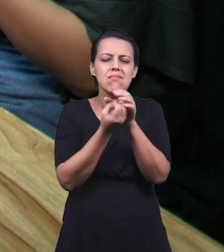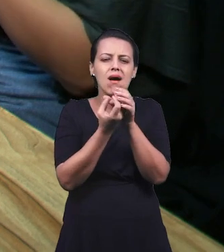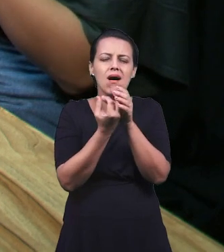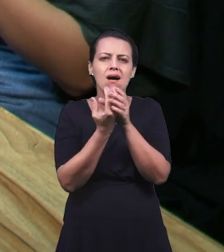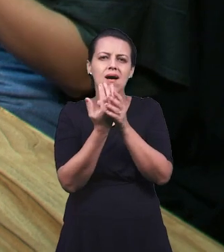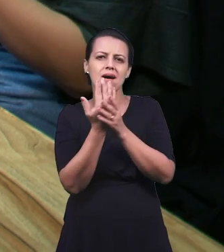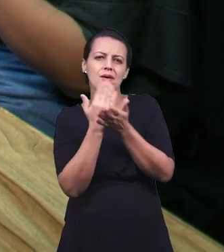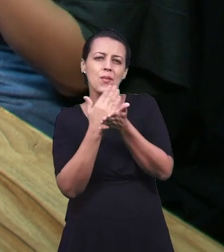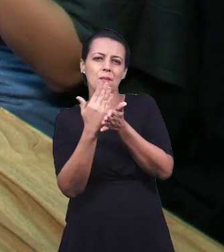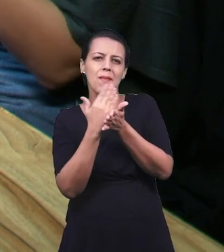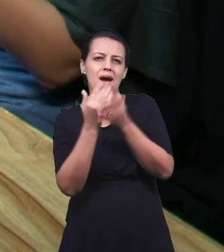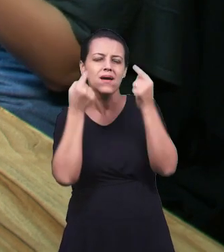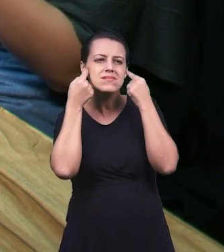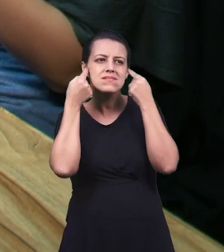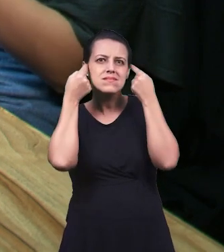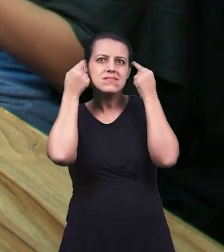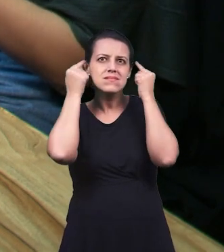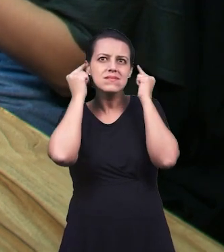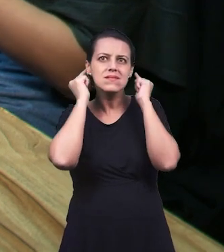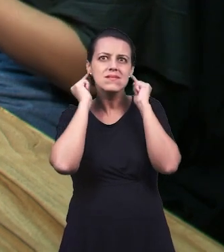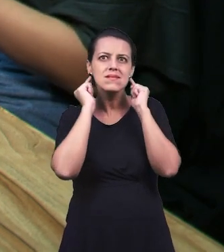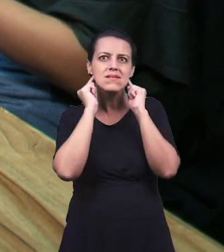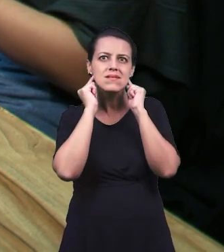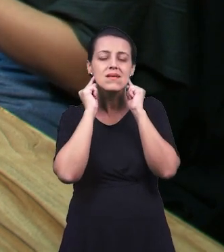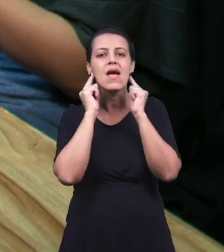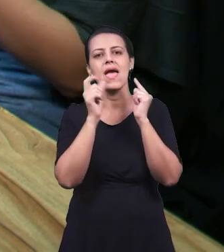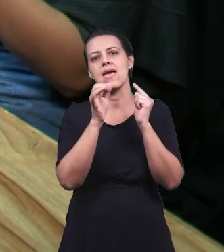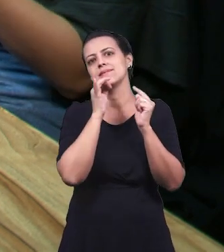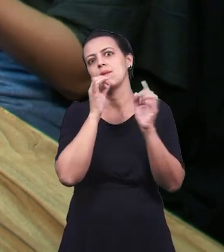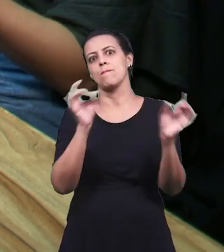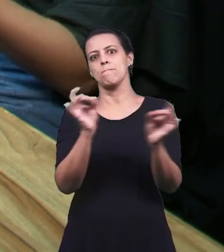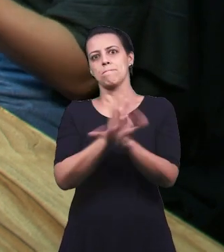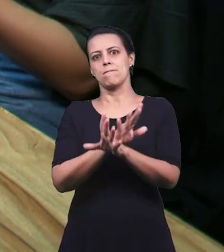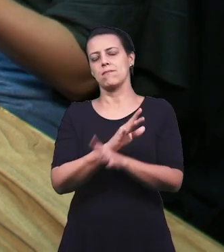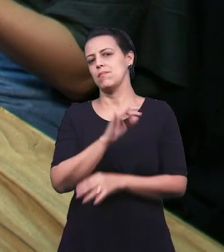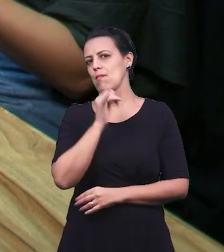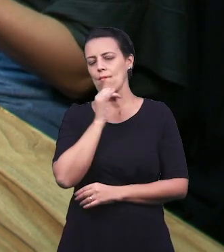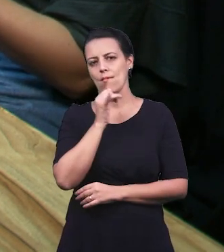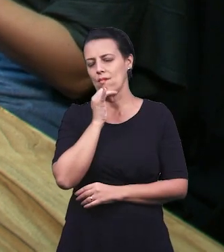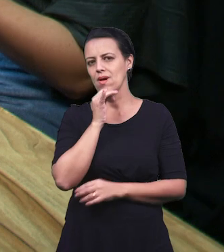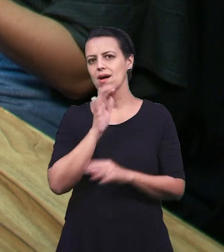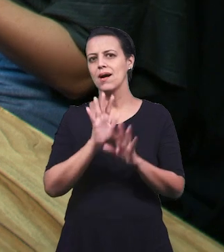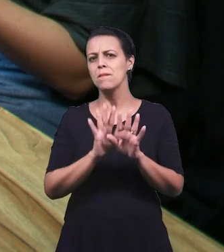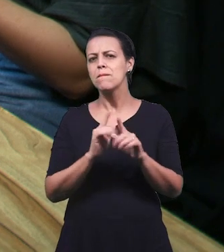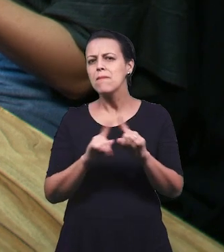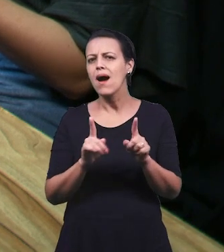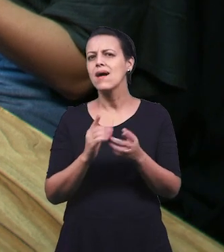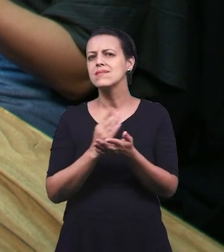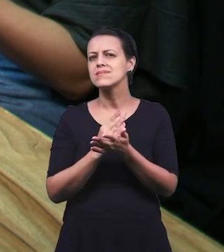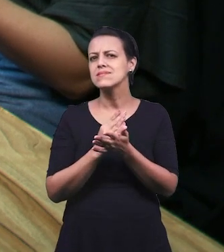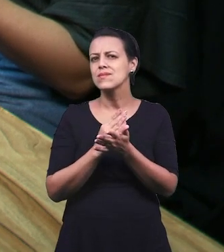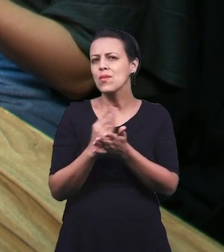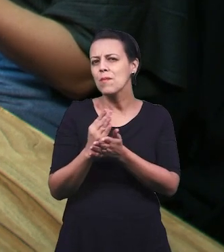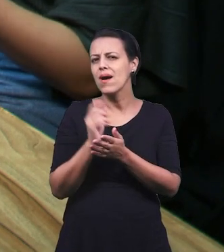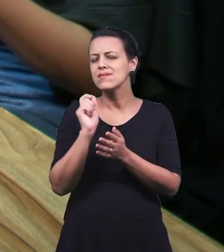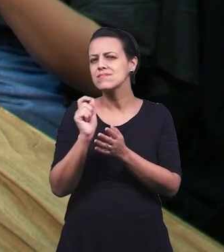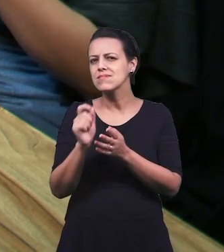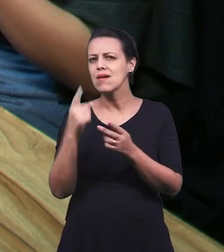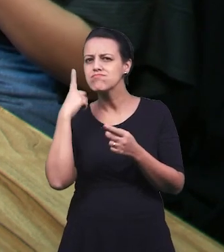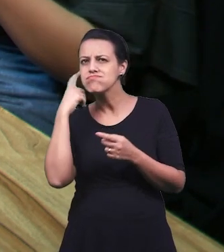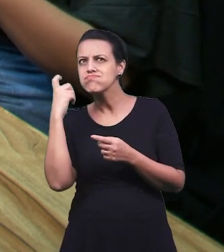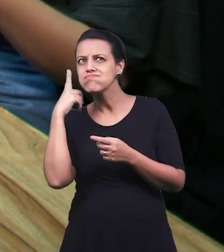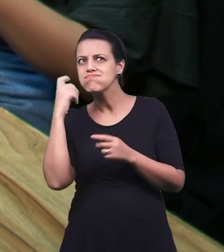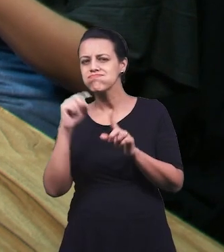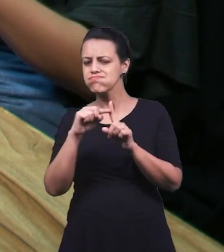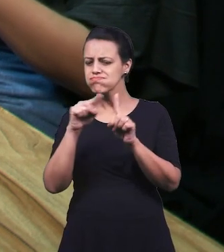semana, começa a ser formado, ainda não está perfeito, mas iniciou a formação, o bebê começa a receber estímulos auditivos,